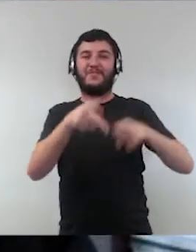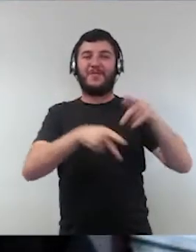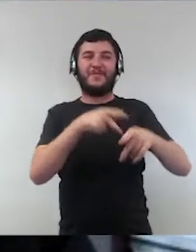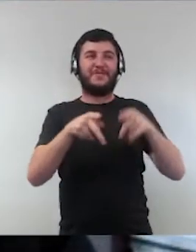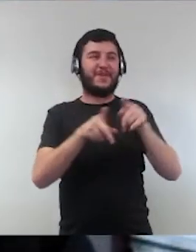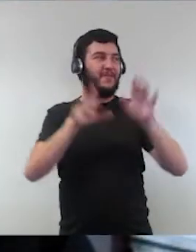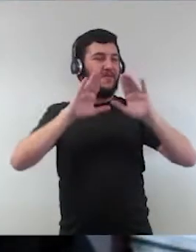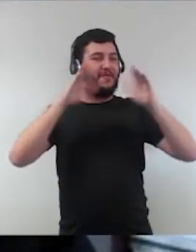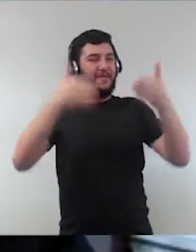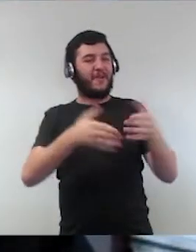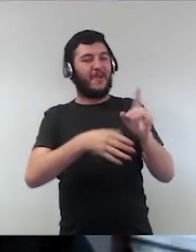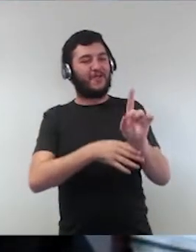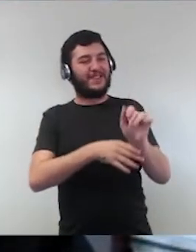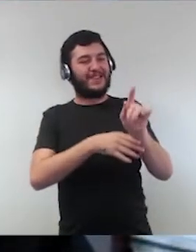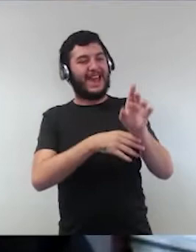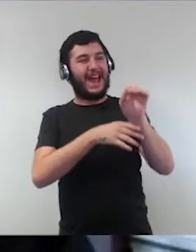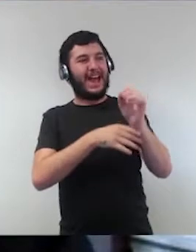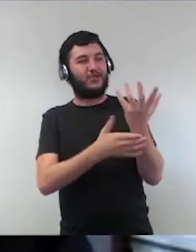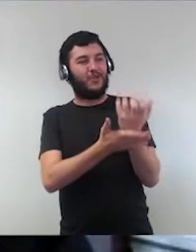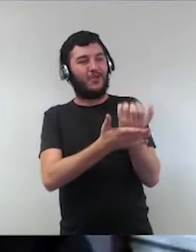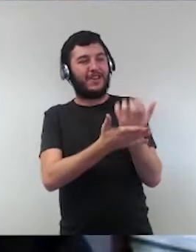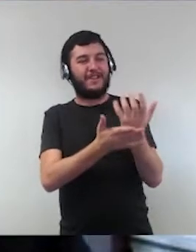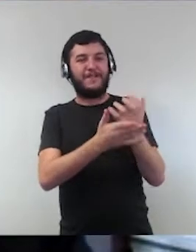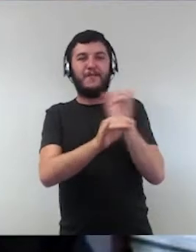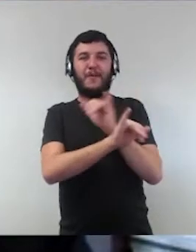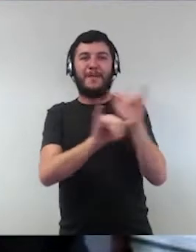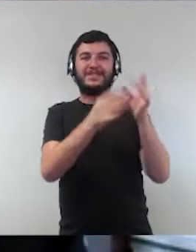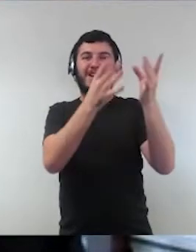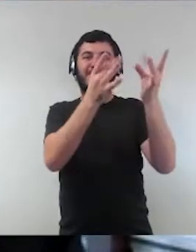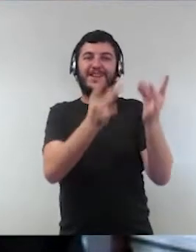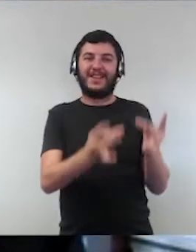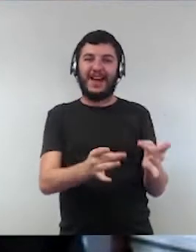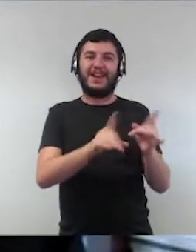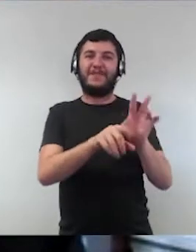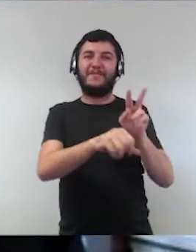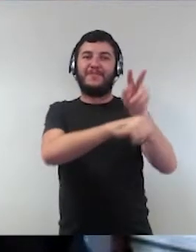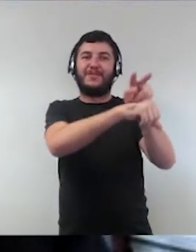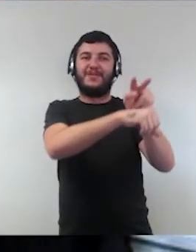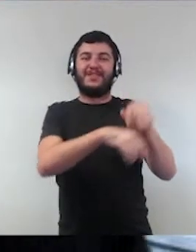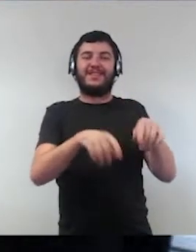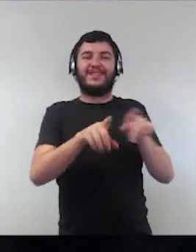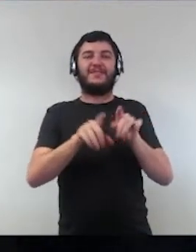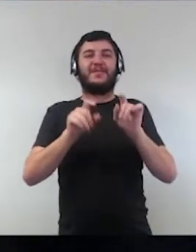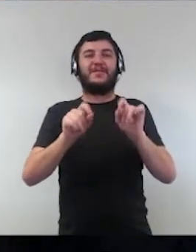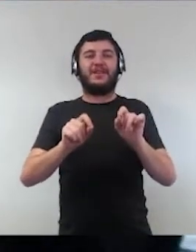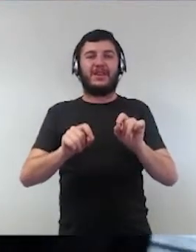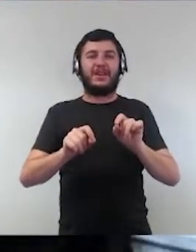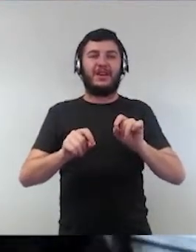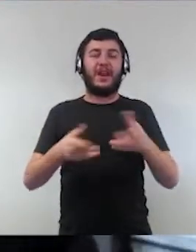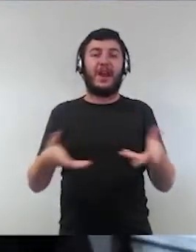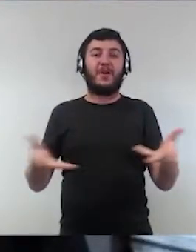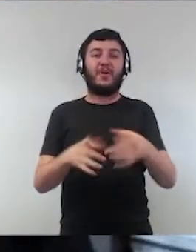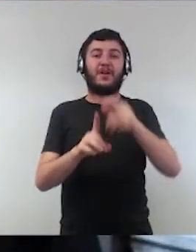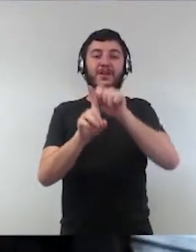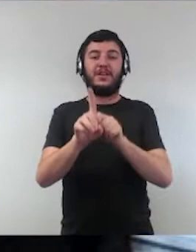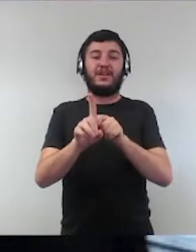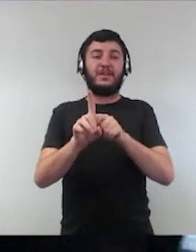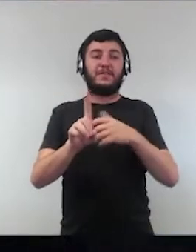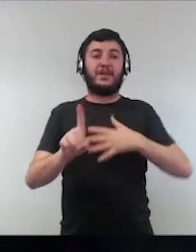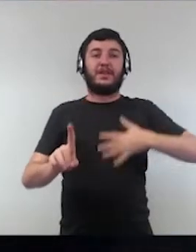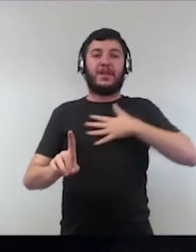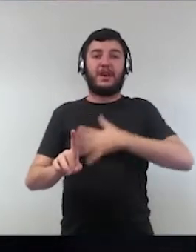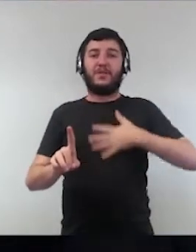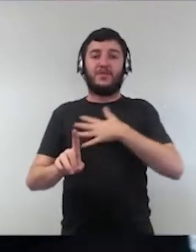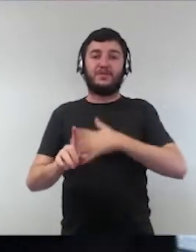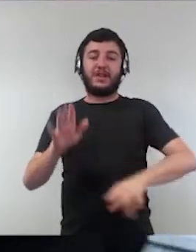e alguns grupos de pressão muito fortes contra a entrada em vigor, agora em agosto, da Lei Geral de